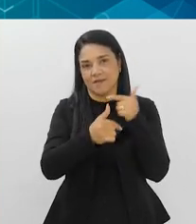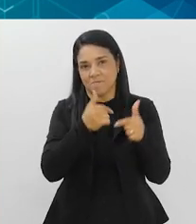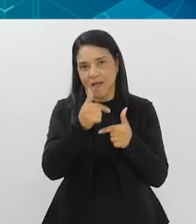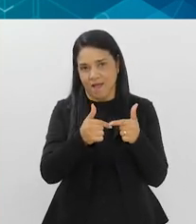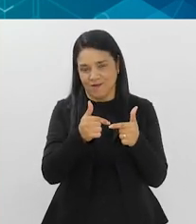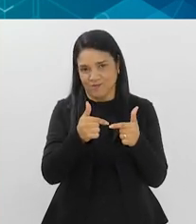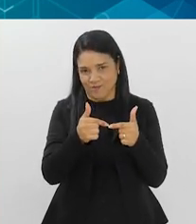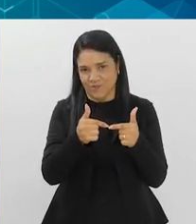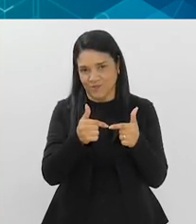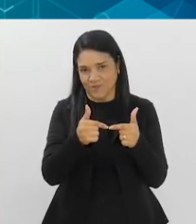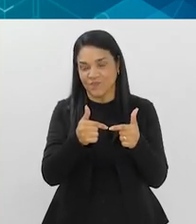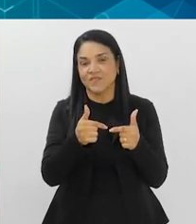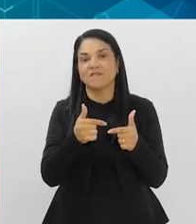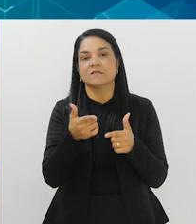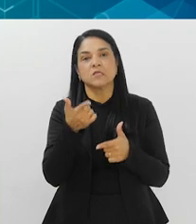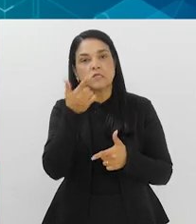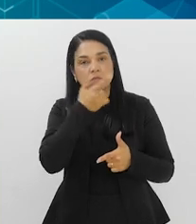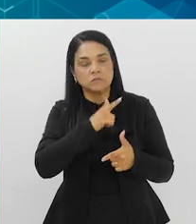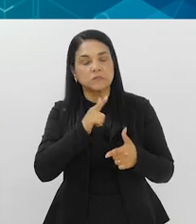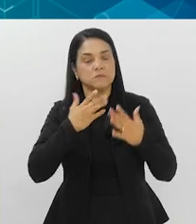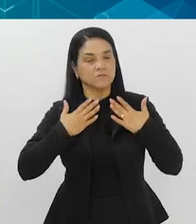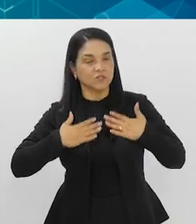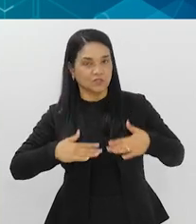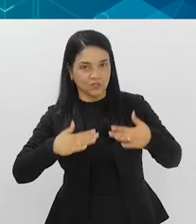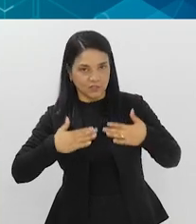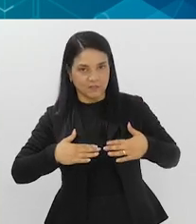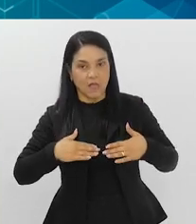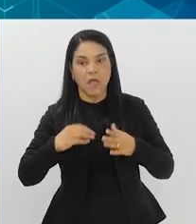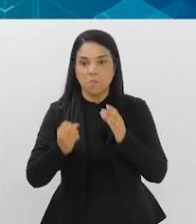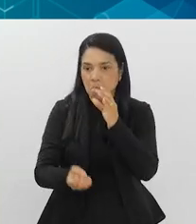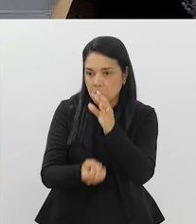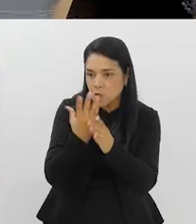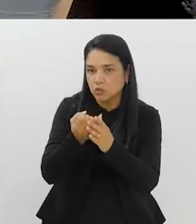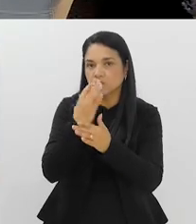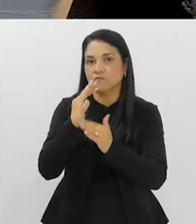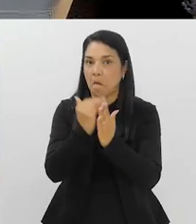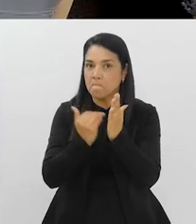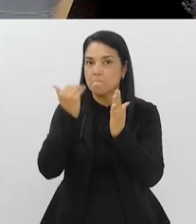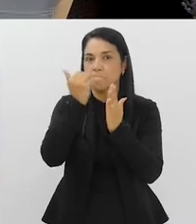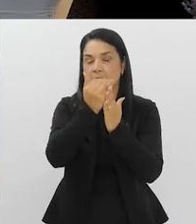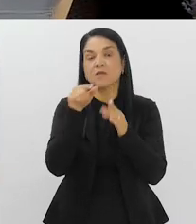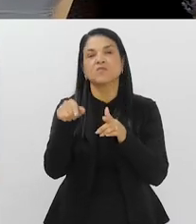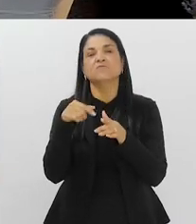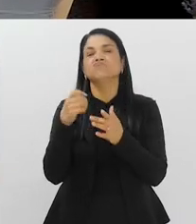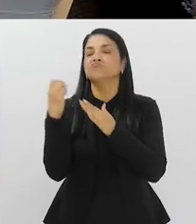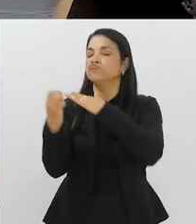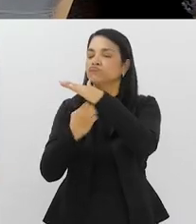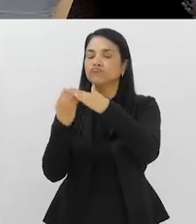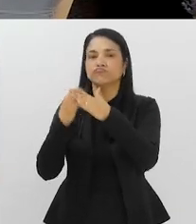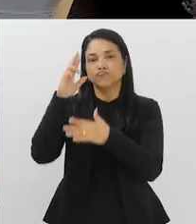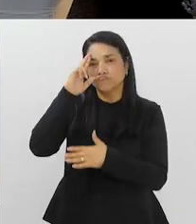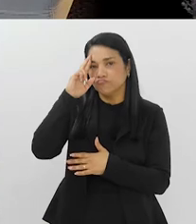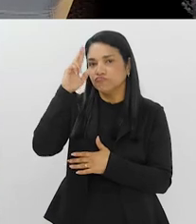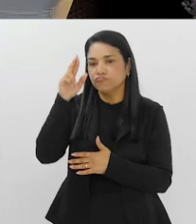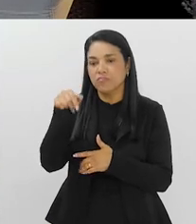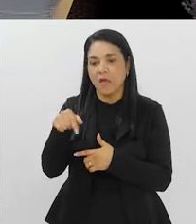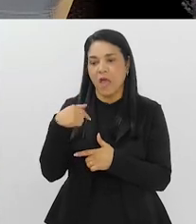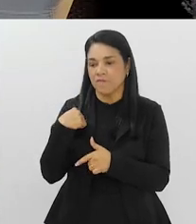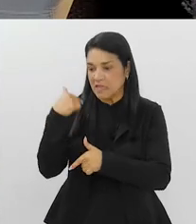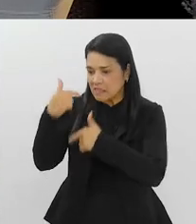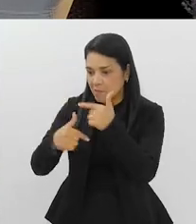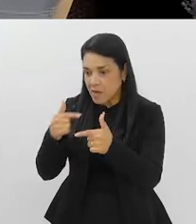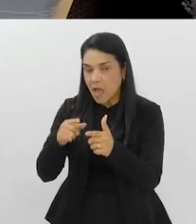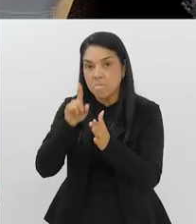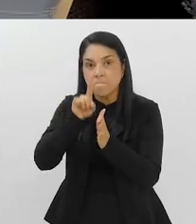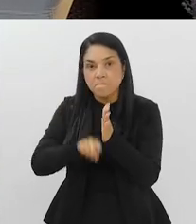conseguirem aumentar esse descanso e ainda assim mantiverem a produtividade. E qual que é a receptividade do empresário, né? Que quando você diz assim,